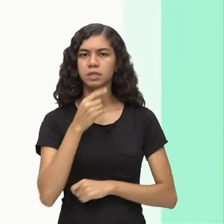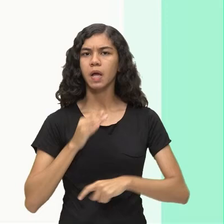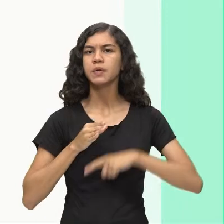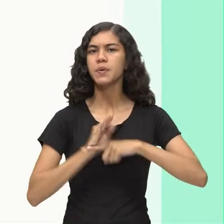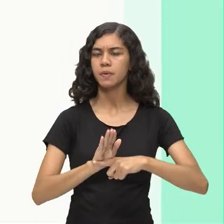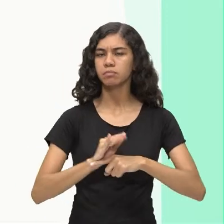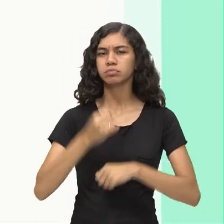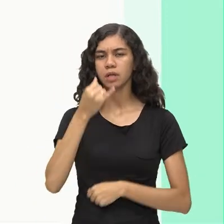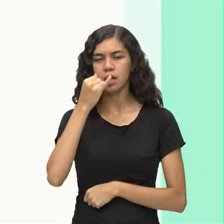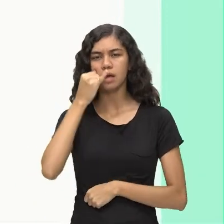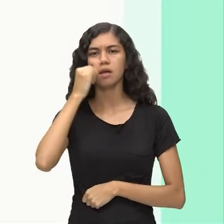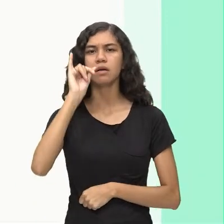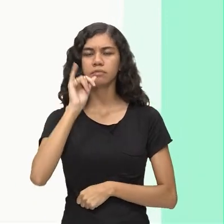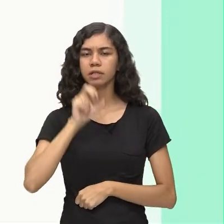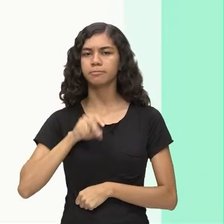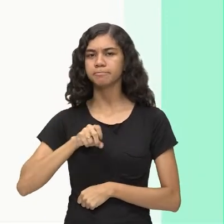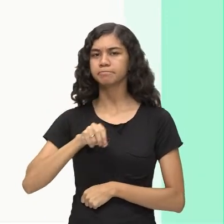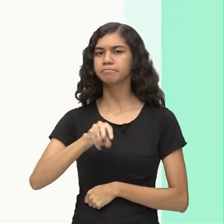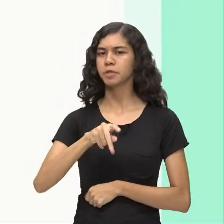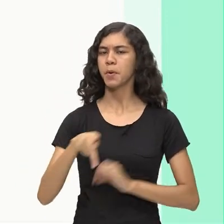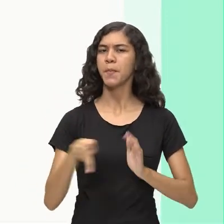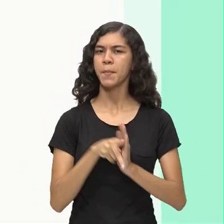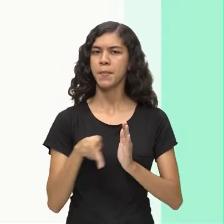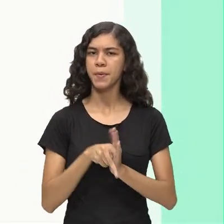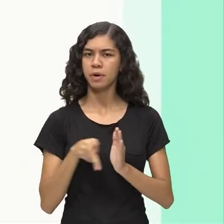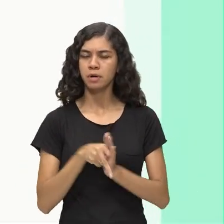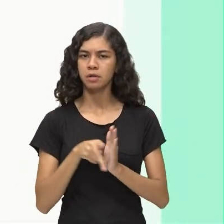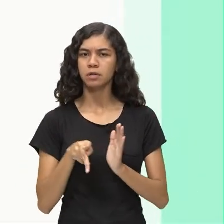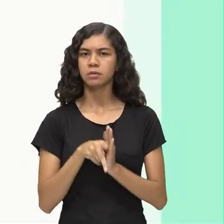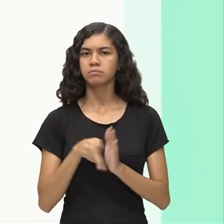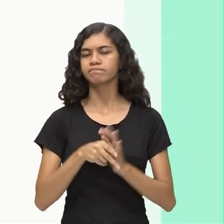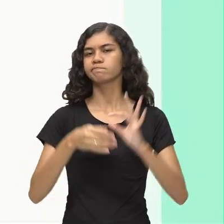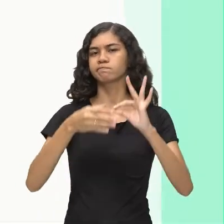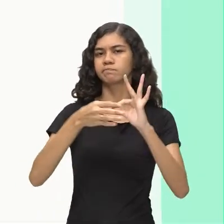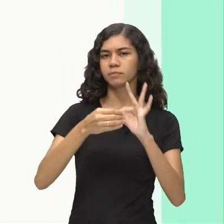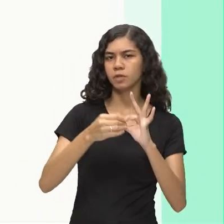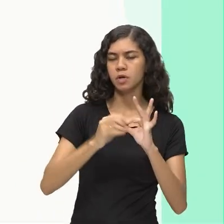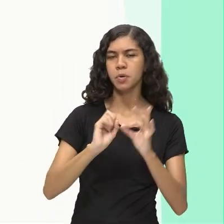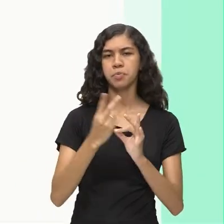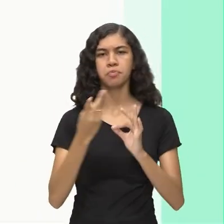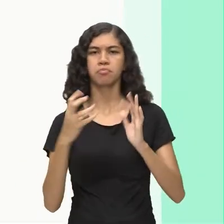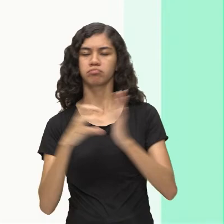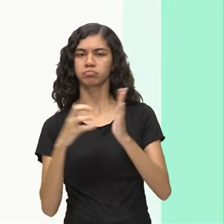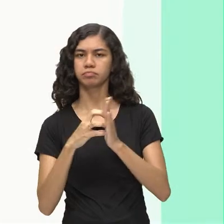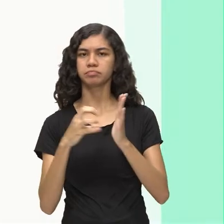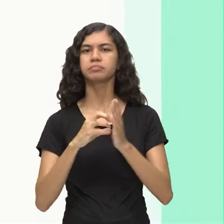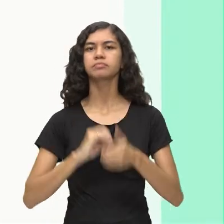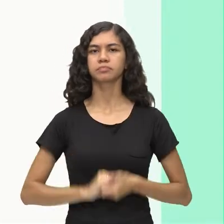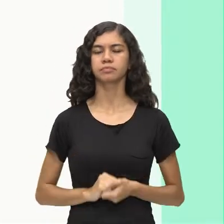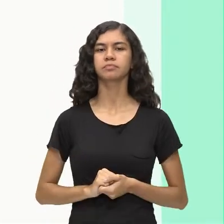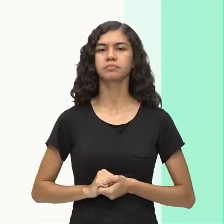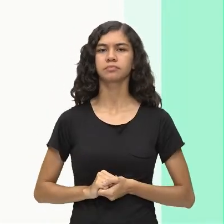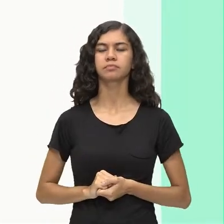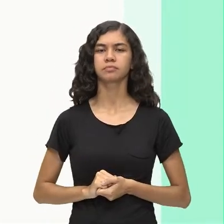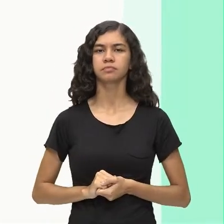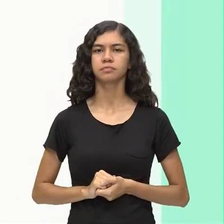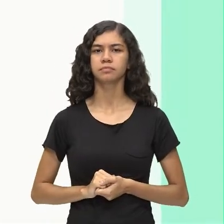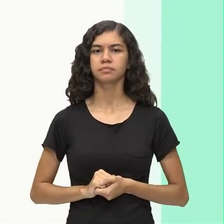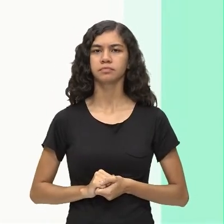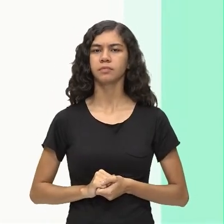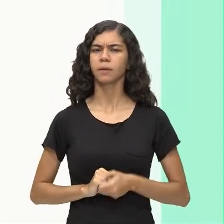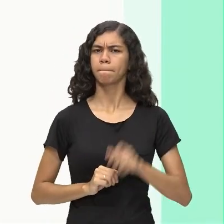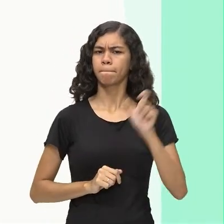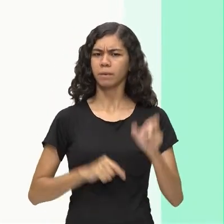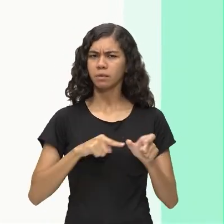tratamento de infecções por retrovírus, especialmente o vírus da imunodeficiência humana, né? Lembrando que a pessoa que tem